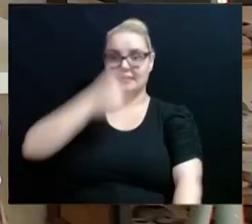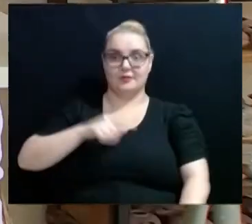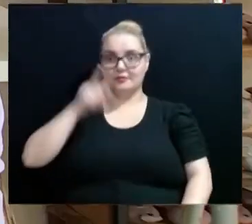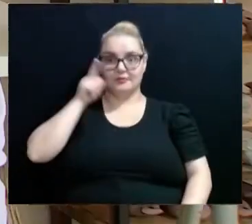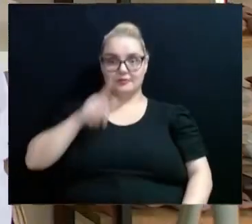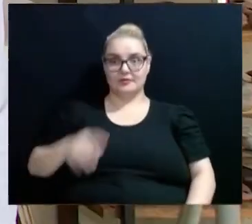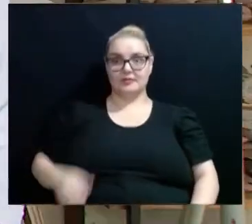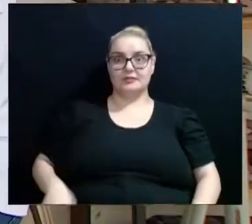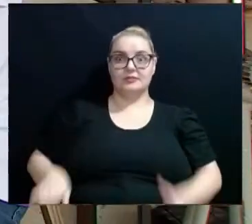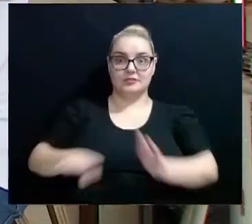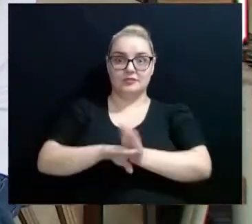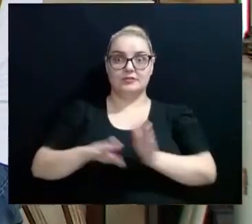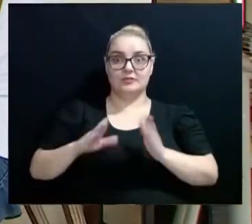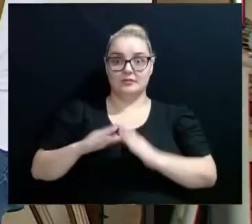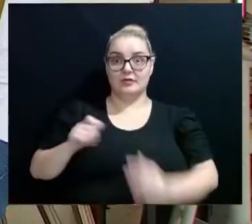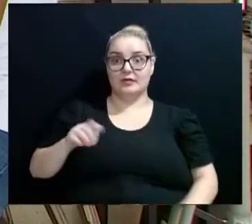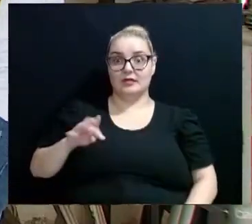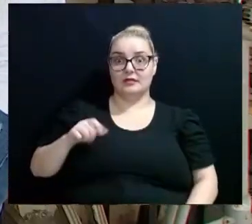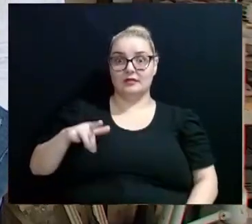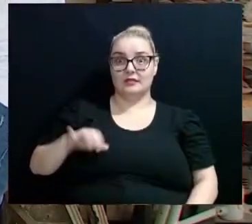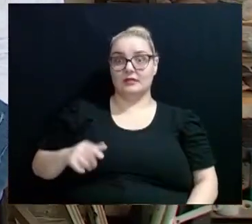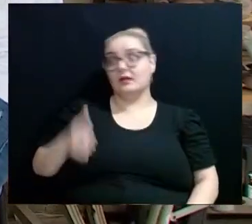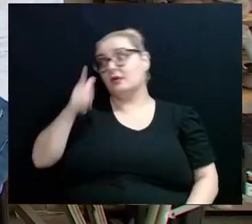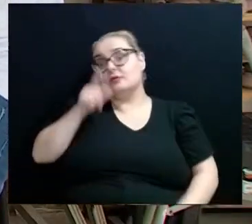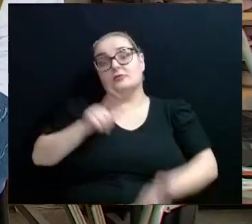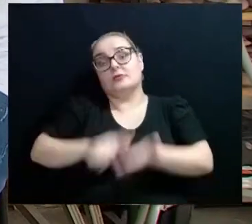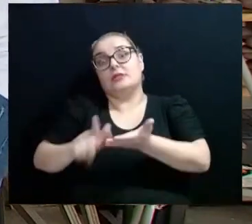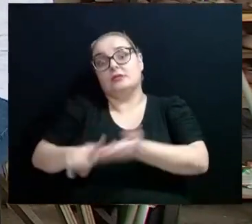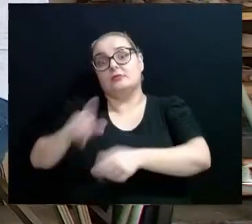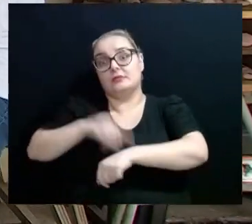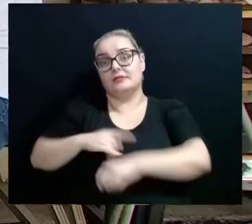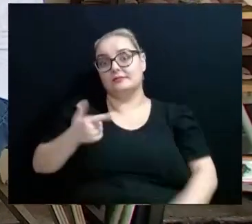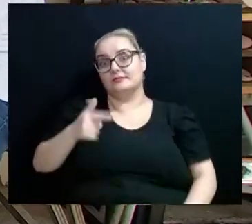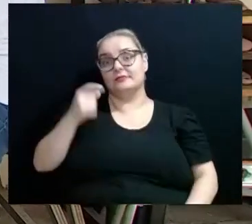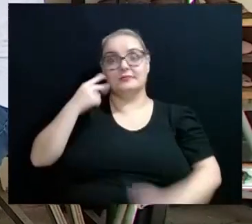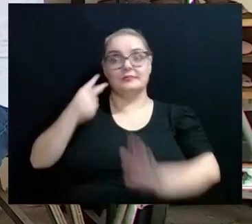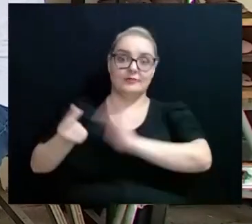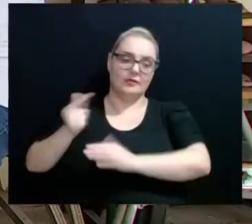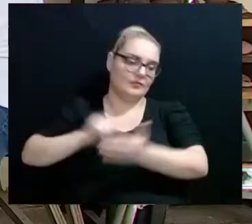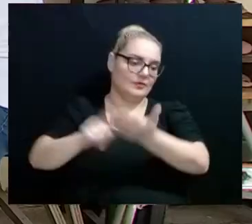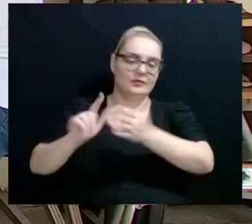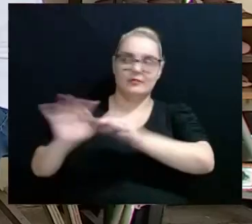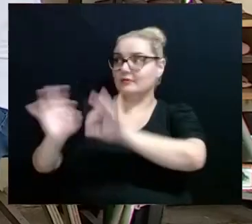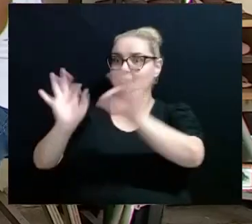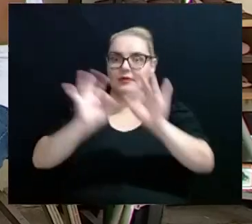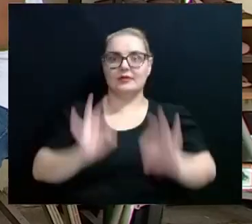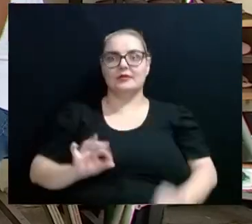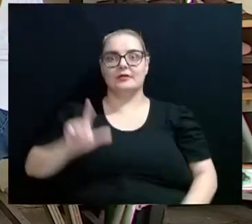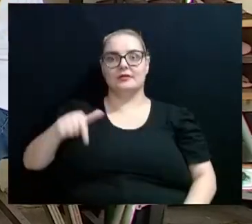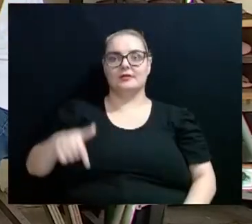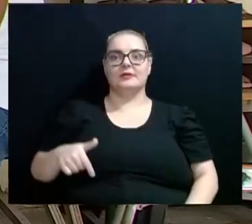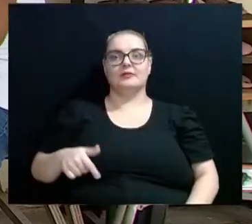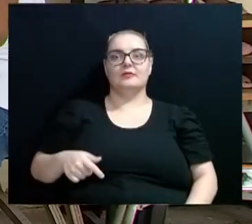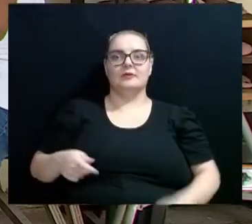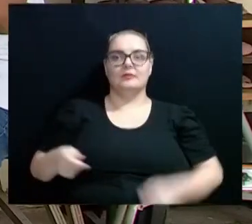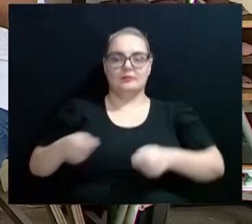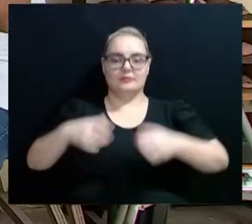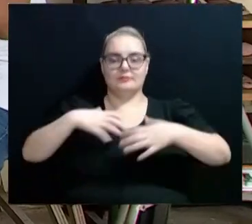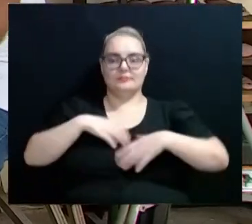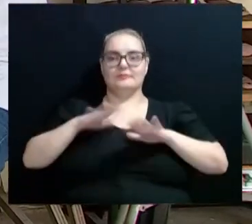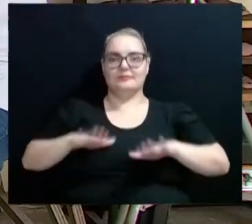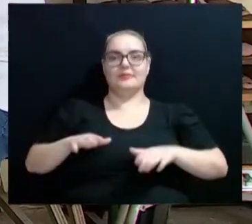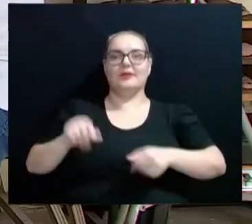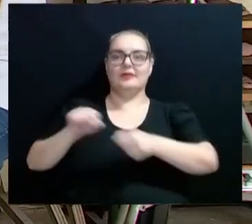muitas vezes eu mesmo não conseguia, cheguei aqui no ateliê e falar, hoje eu consigo limpar um banheiro. Não dá para criar, então eu vou limpar um banheiro, vou organizar, daqui a